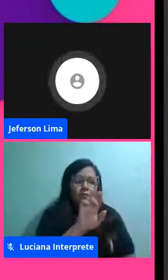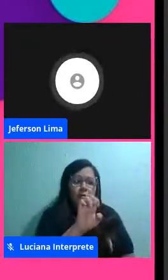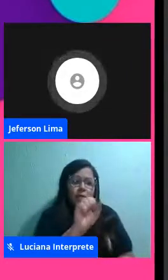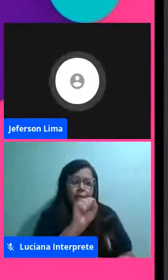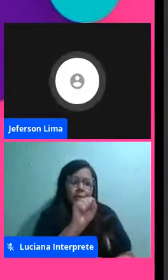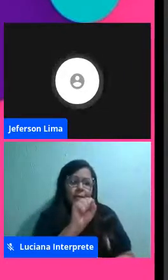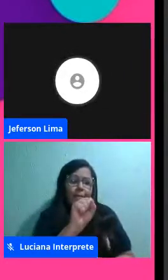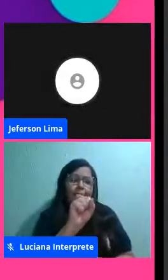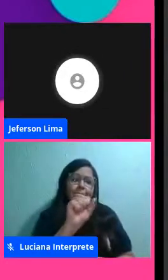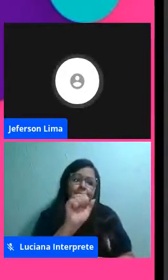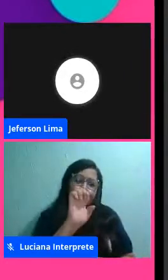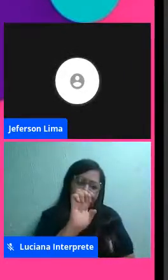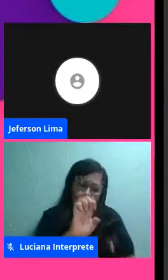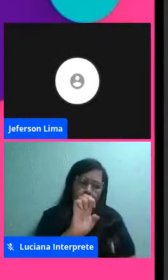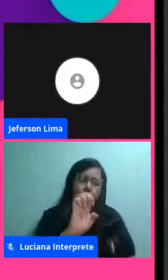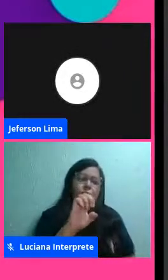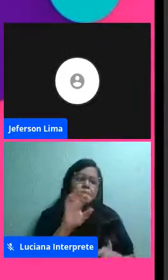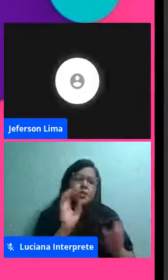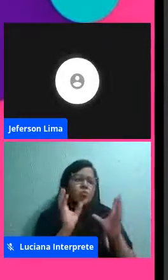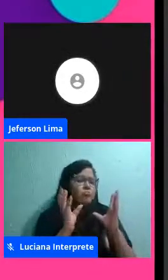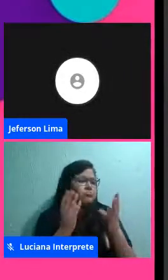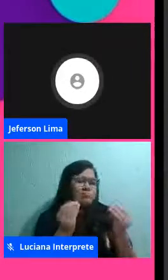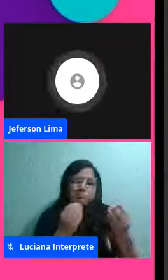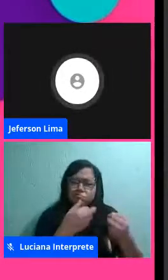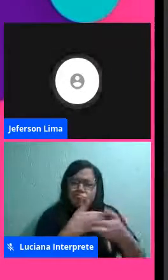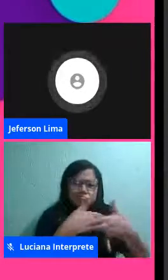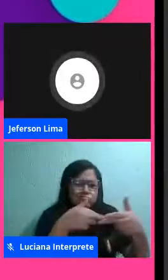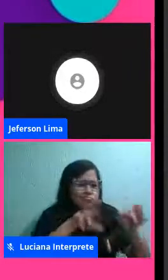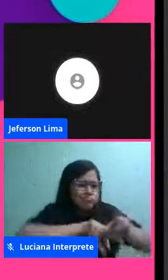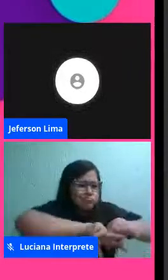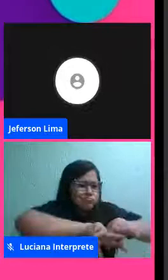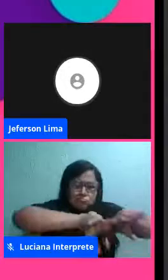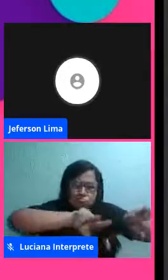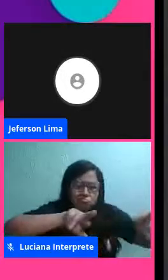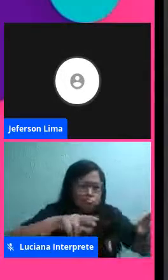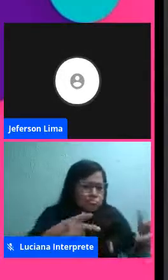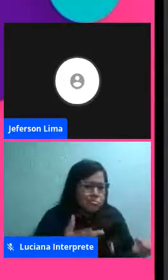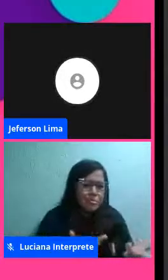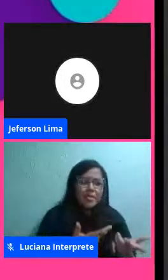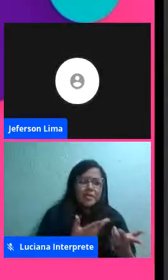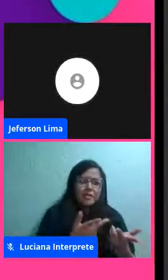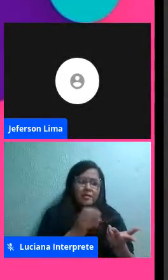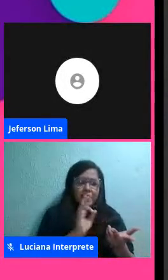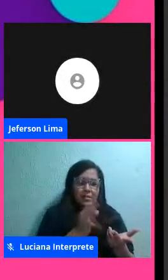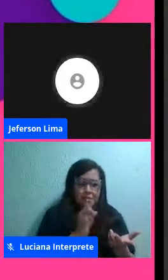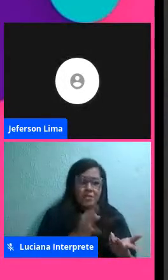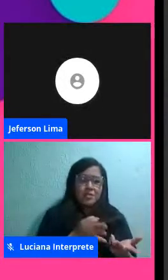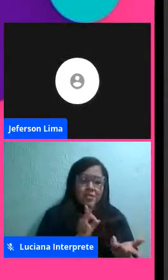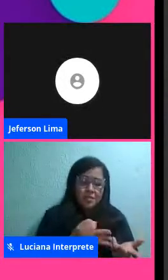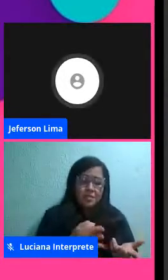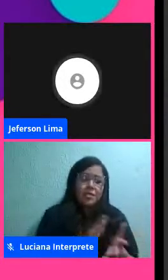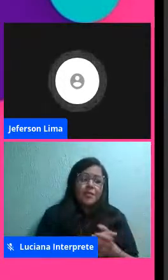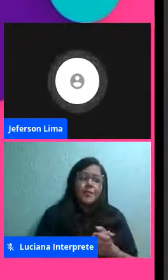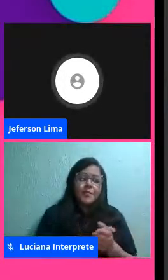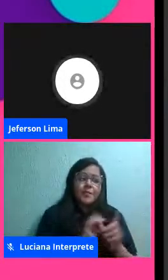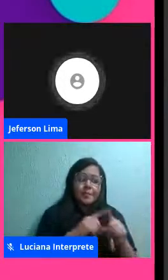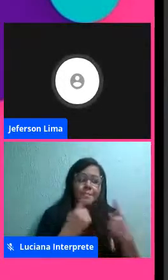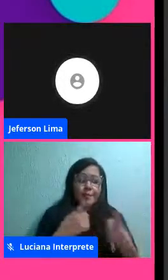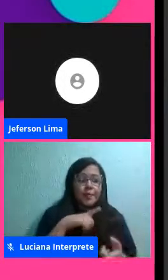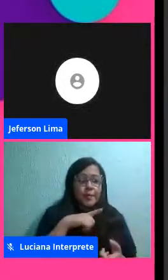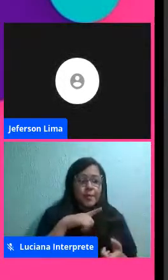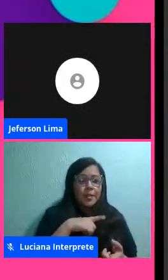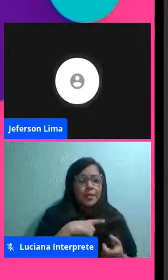As possibilidades são são infinitas, tranquilo? E nossa app aqui, fazer aqui um app post, certo? A gente tem aqui 2 parâmetros,